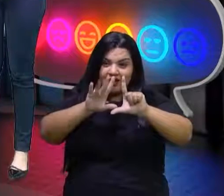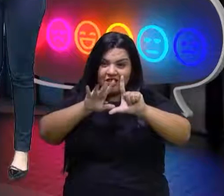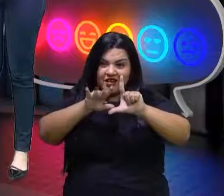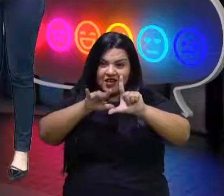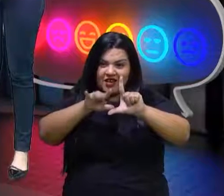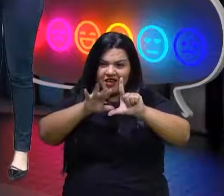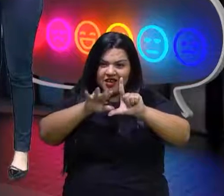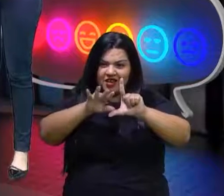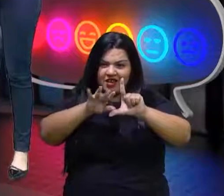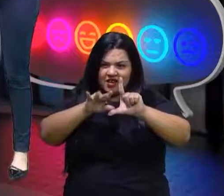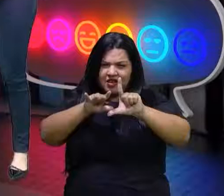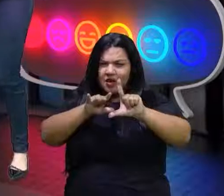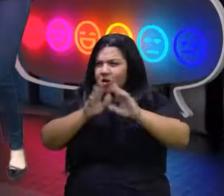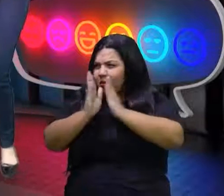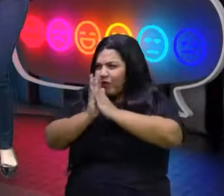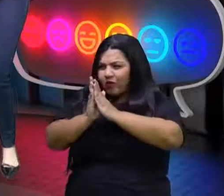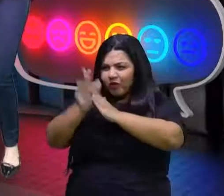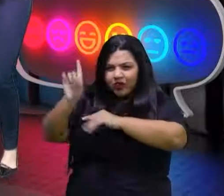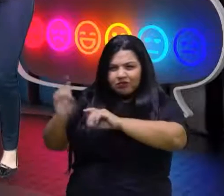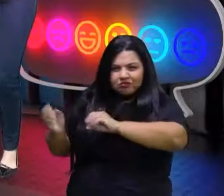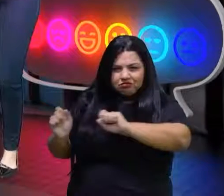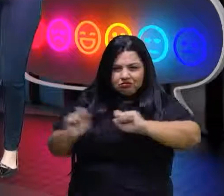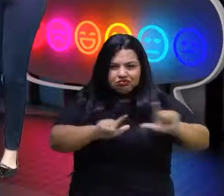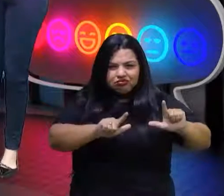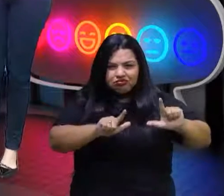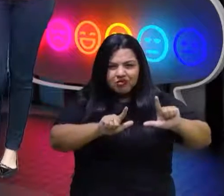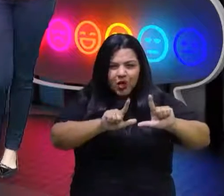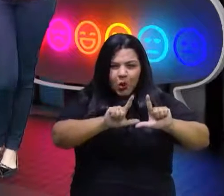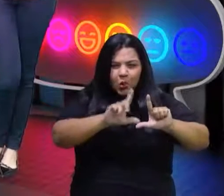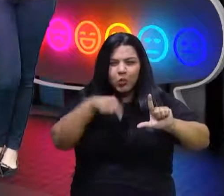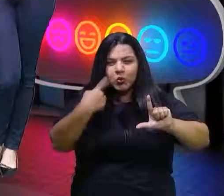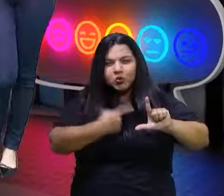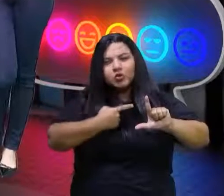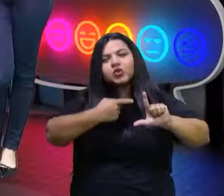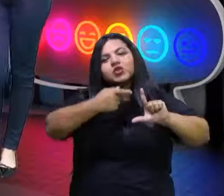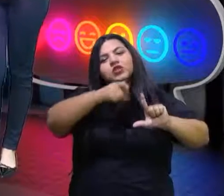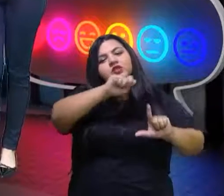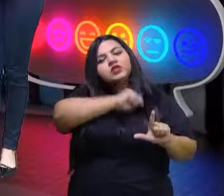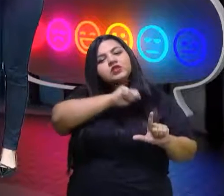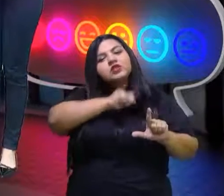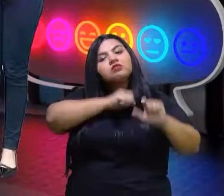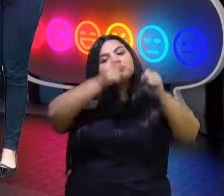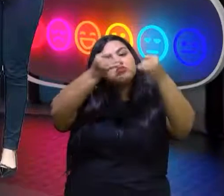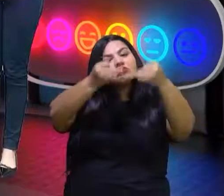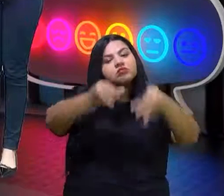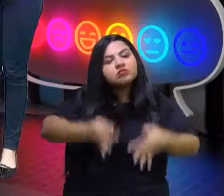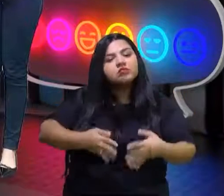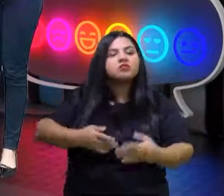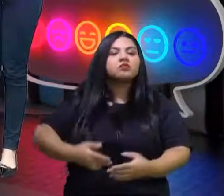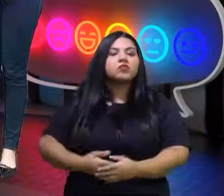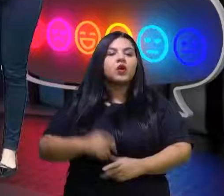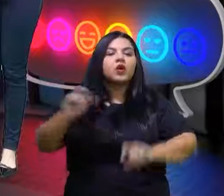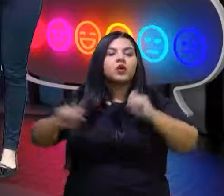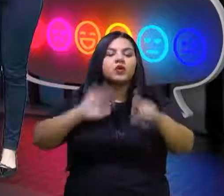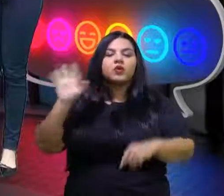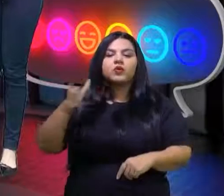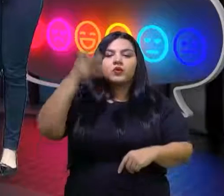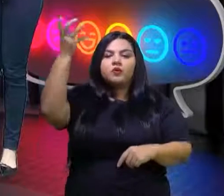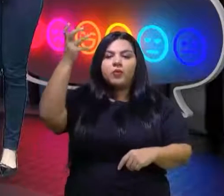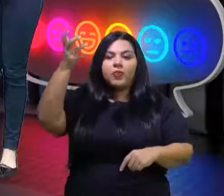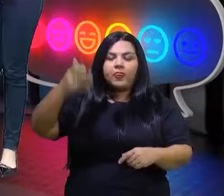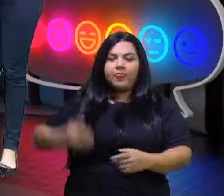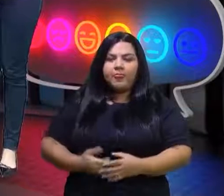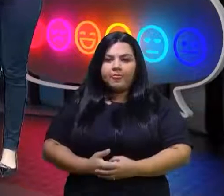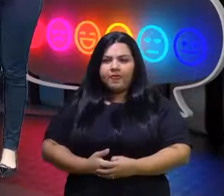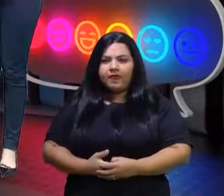Code, diretora, no cantinho da tela para os nossos alunos, enquanto eu explico, por favor. E aí, o que acontece,